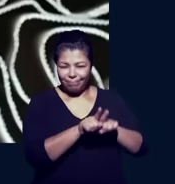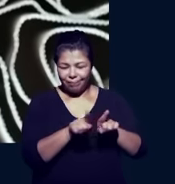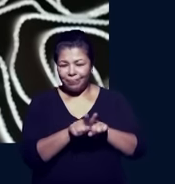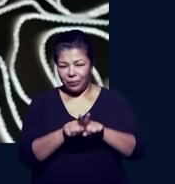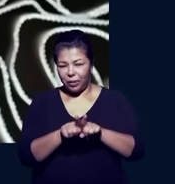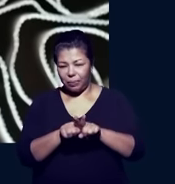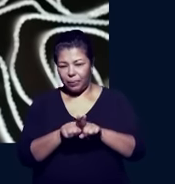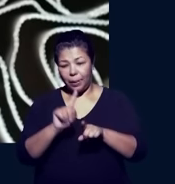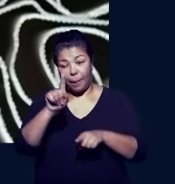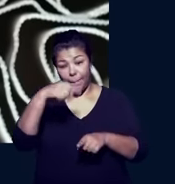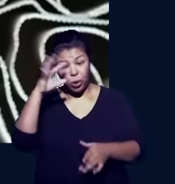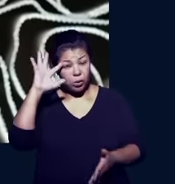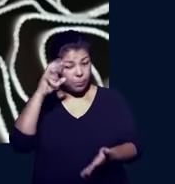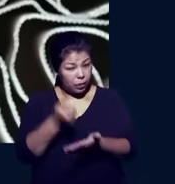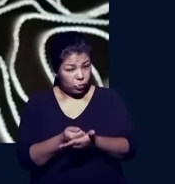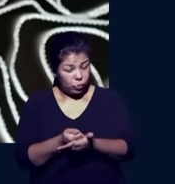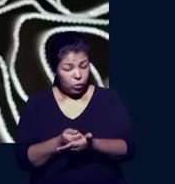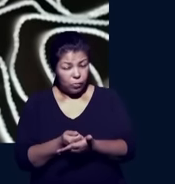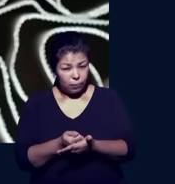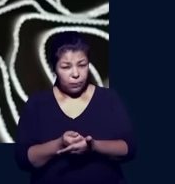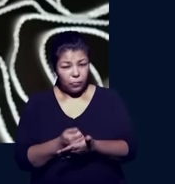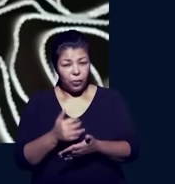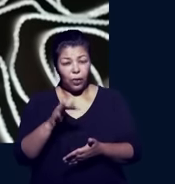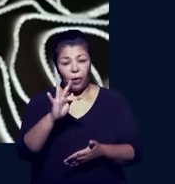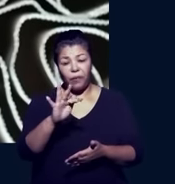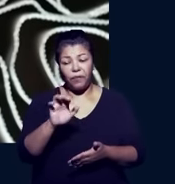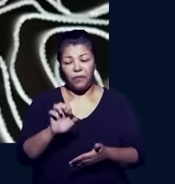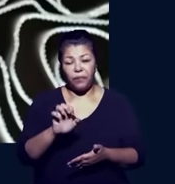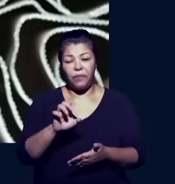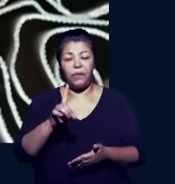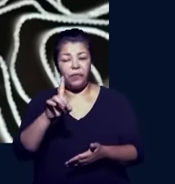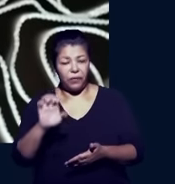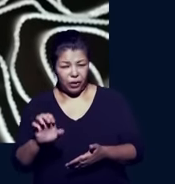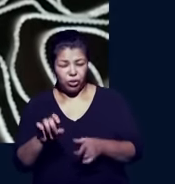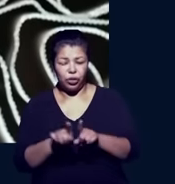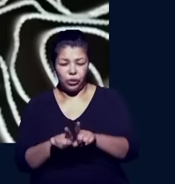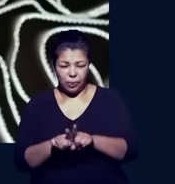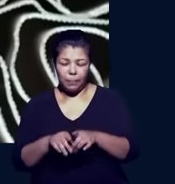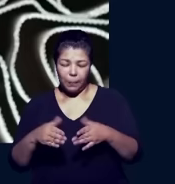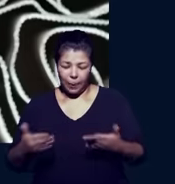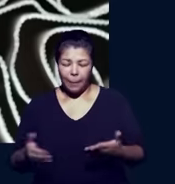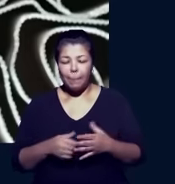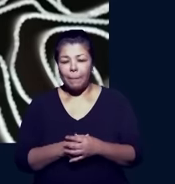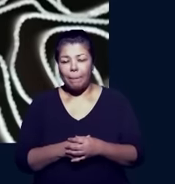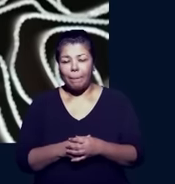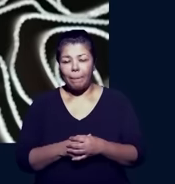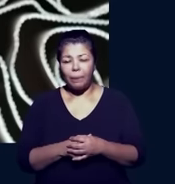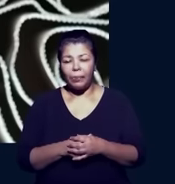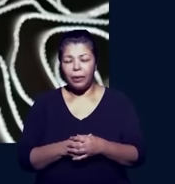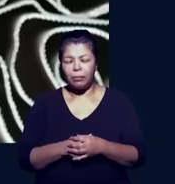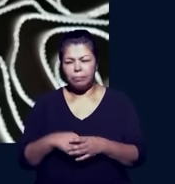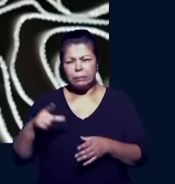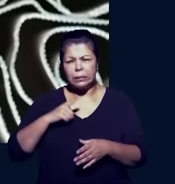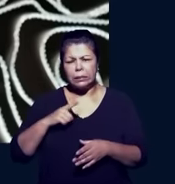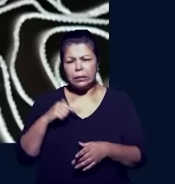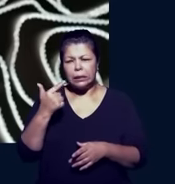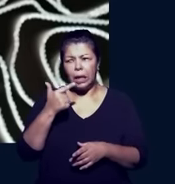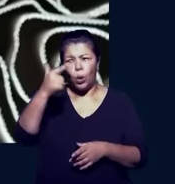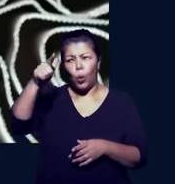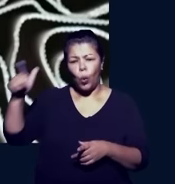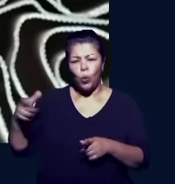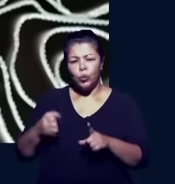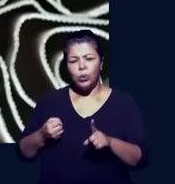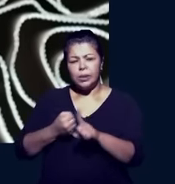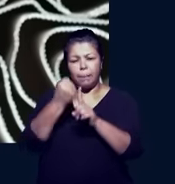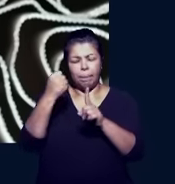decisão do Fed né a curva longa americana Ela já ela tá eh sentindo outros tipos de impacto eu acho